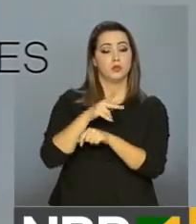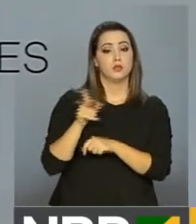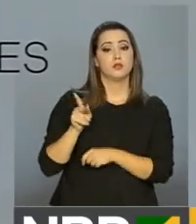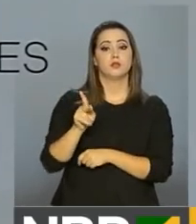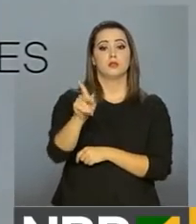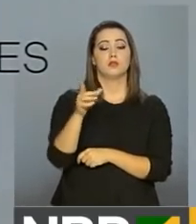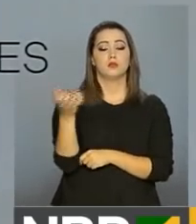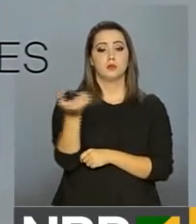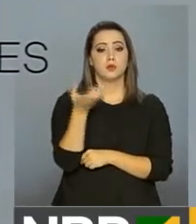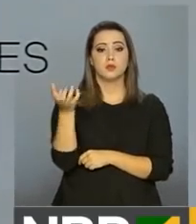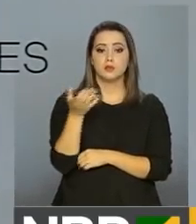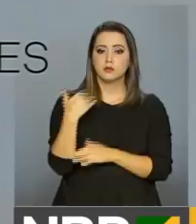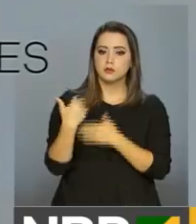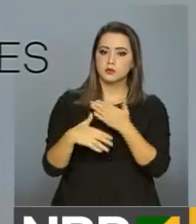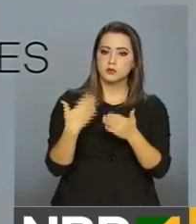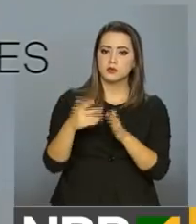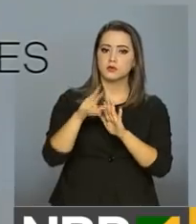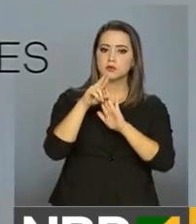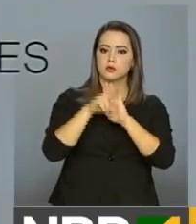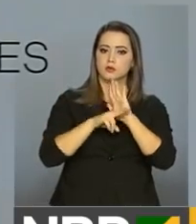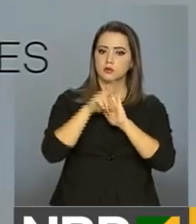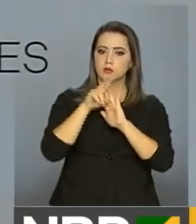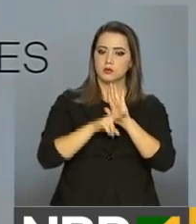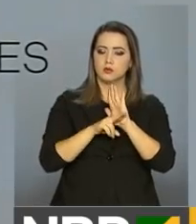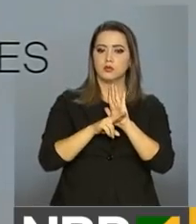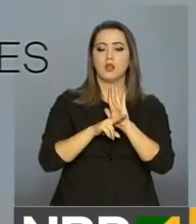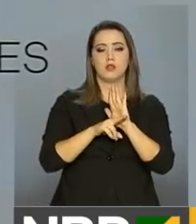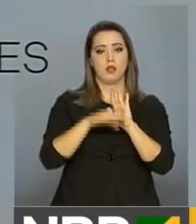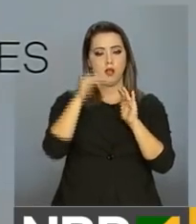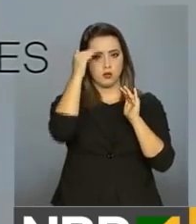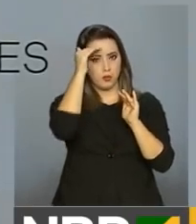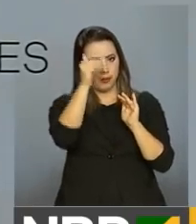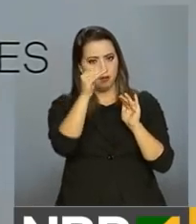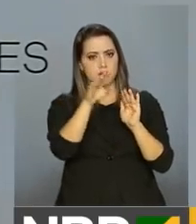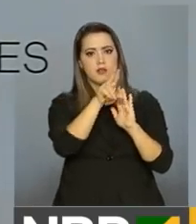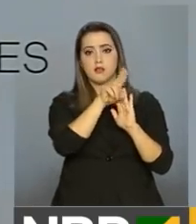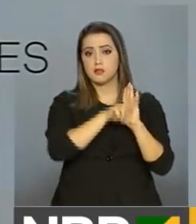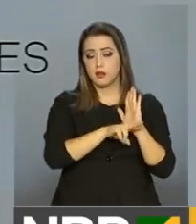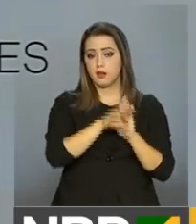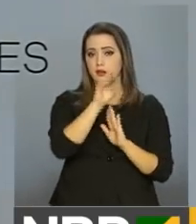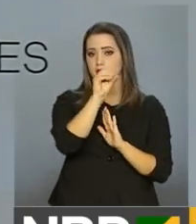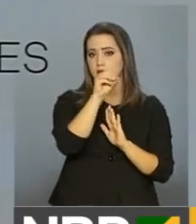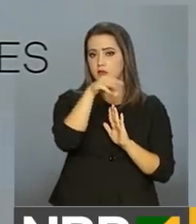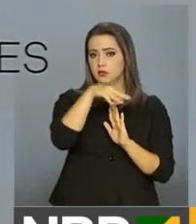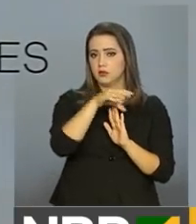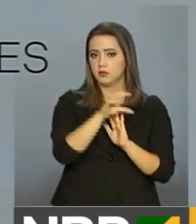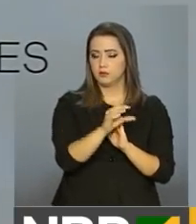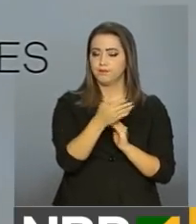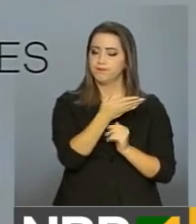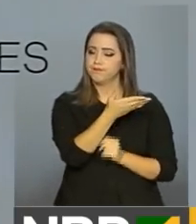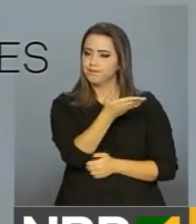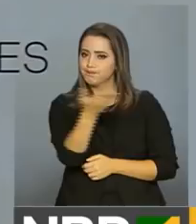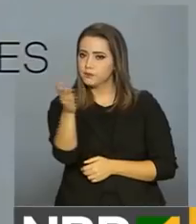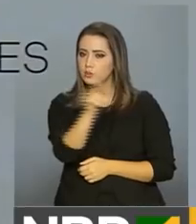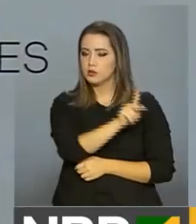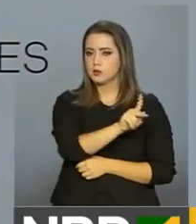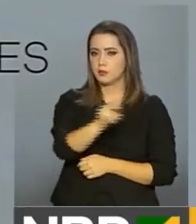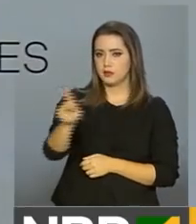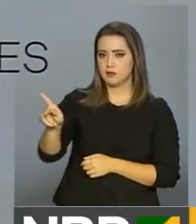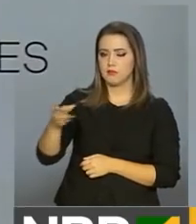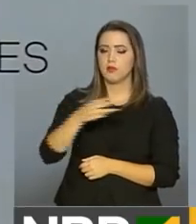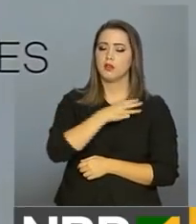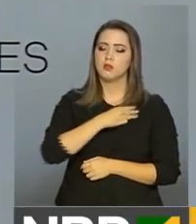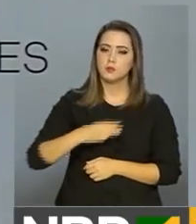o arcabouço das regras da Organização Mundial do Comércio. Senhores presidentes, senhores ministros, senhores